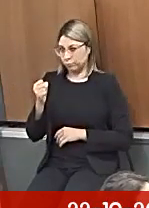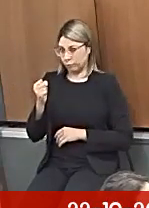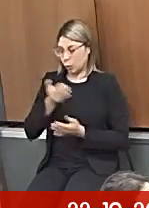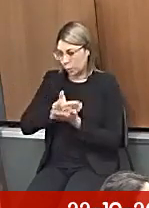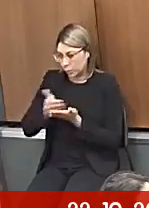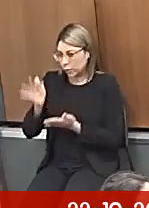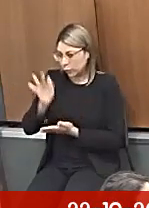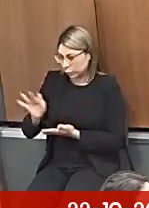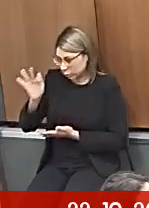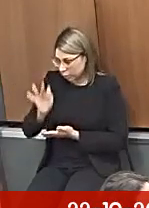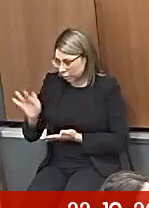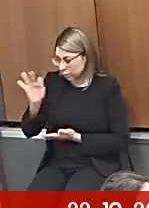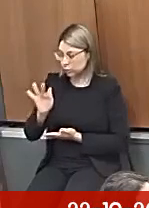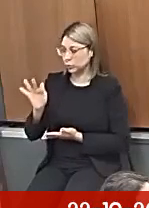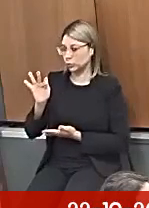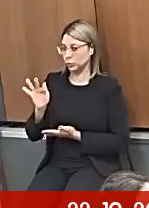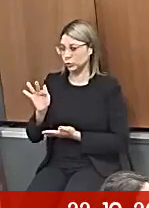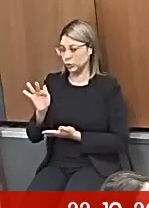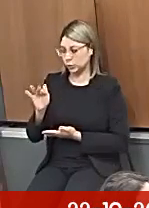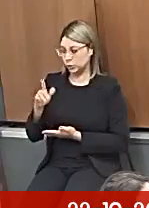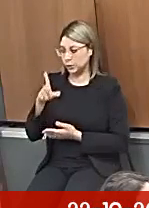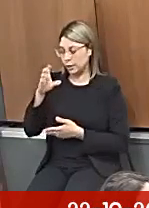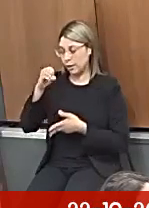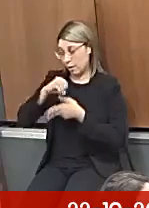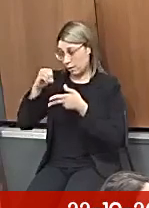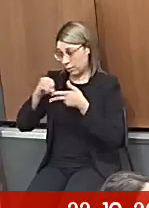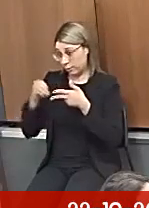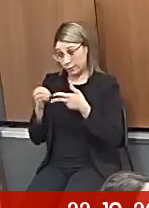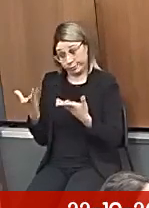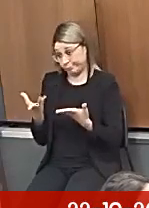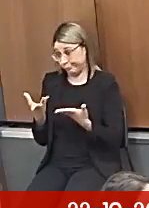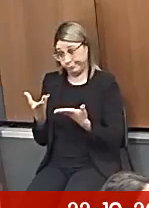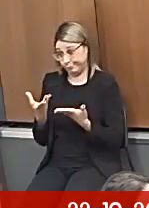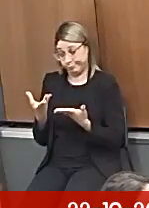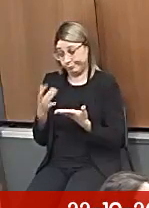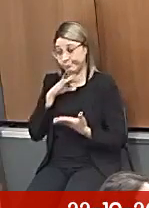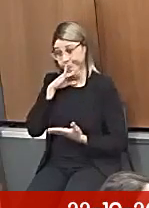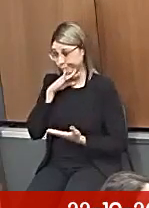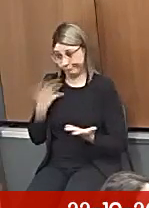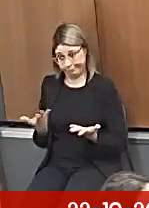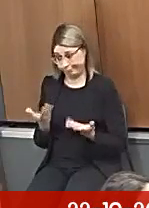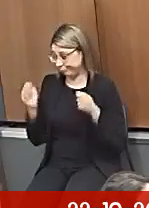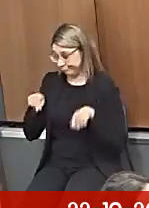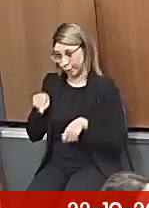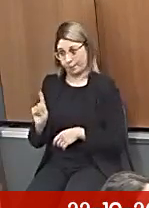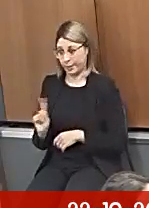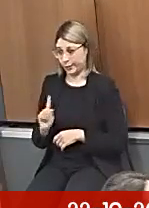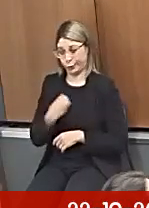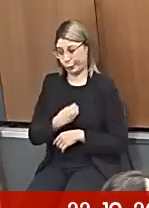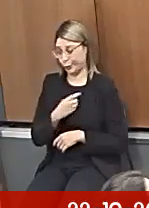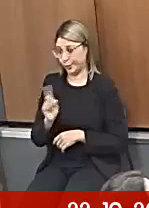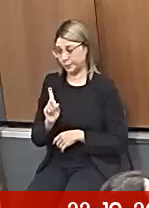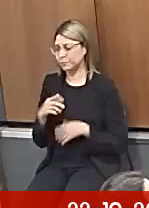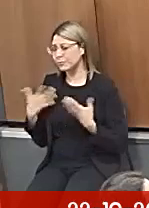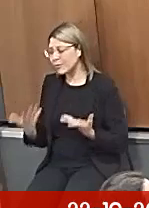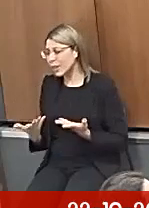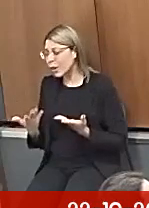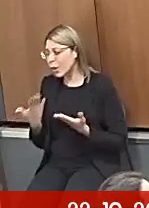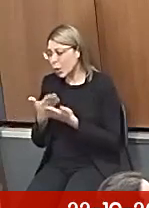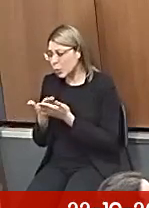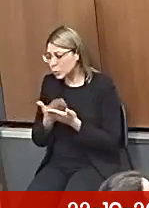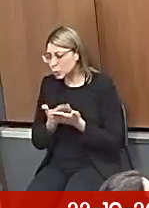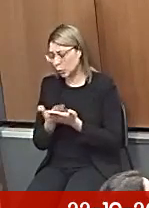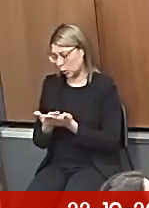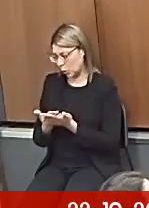universidade, o sistema seletivo ser Enem é pequeno, porque nós já vimos que ele é falido. né? Não está funcionando. Então, as escolas